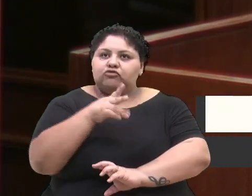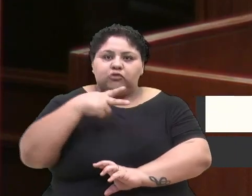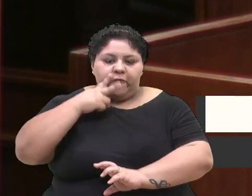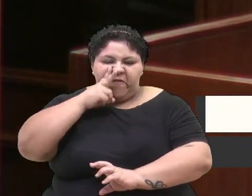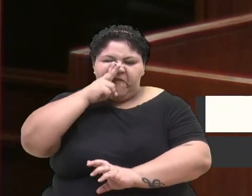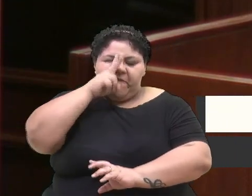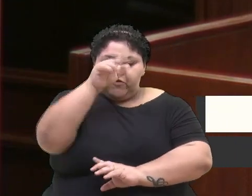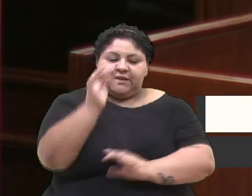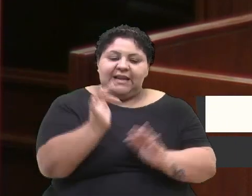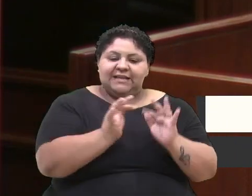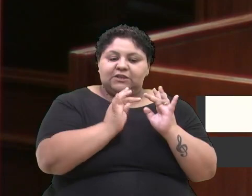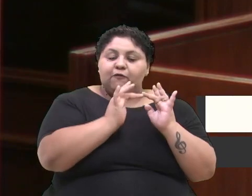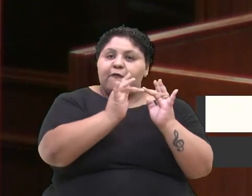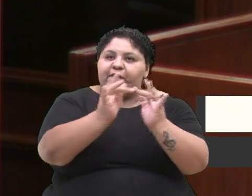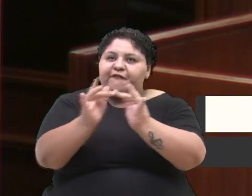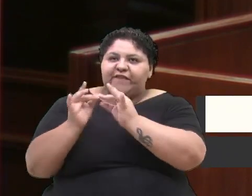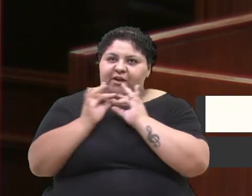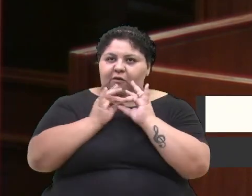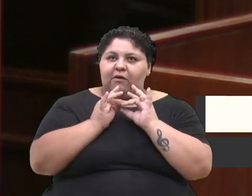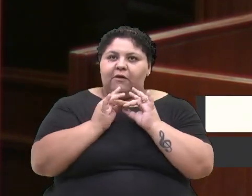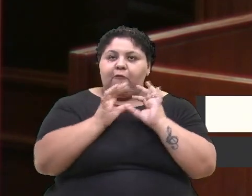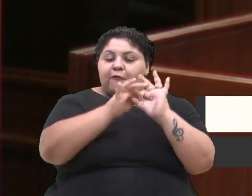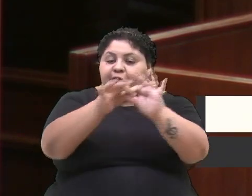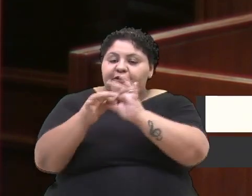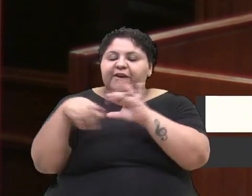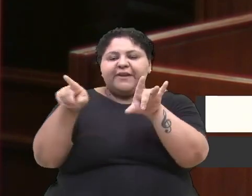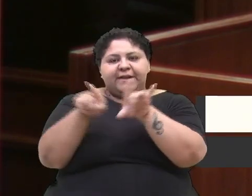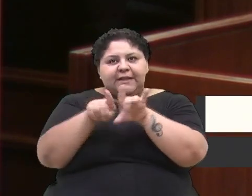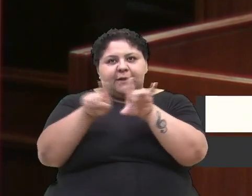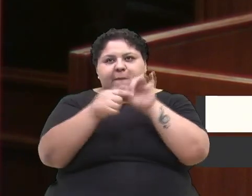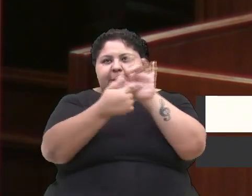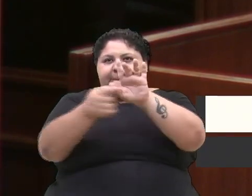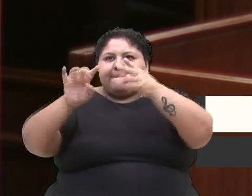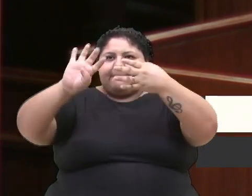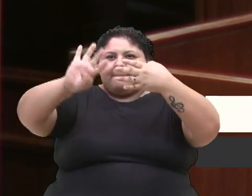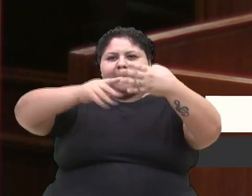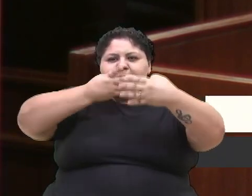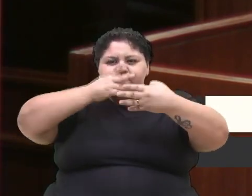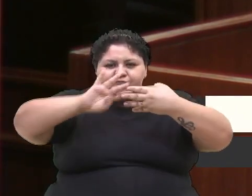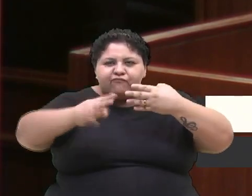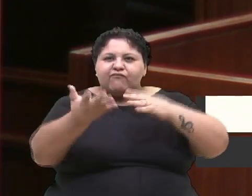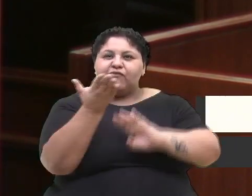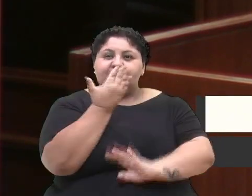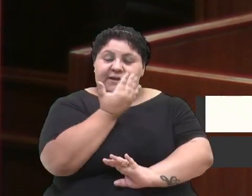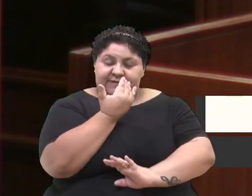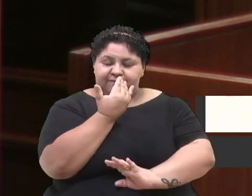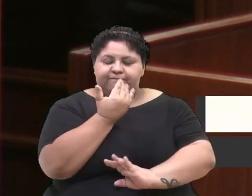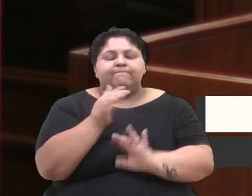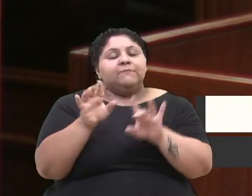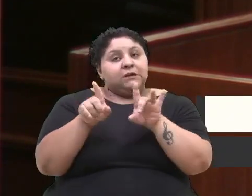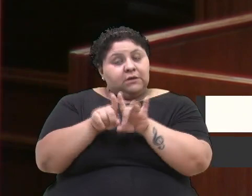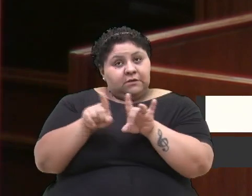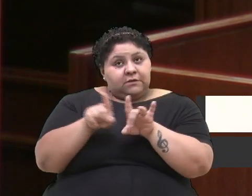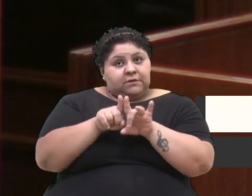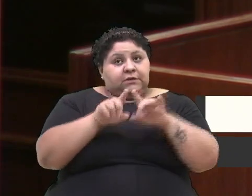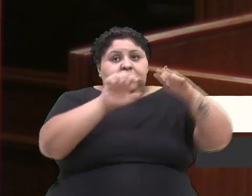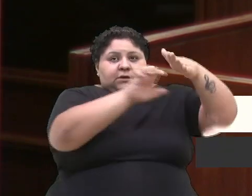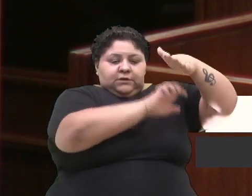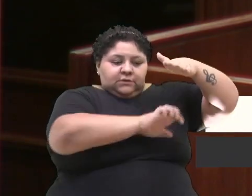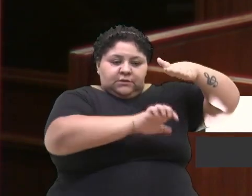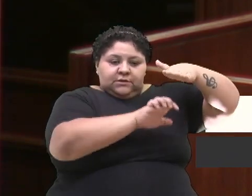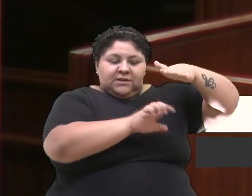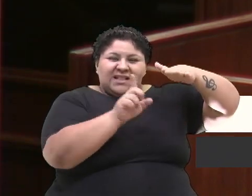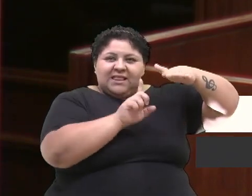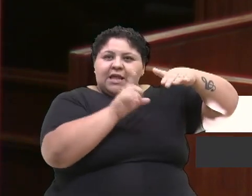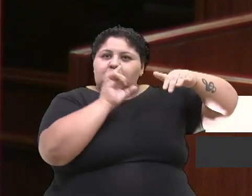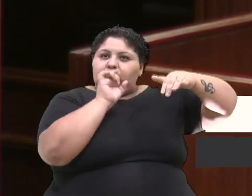laços locais, mas também promove a transparência na cadeia alimentar. Assim, a Ceasa Serra não é